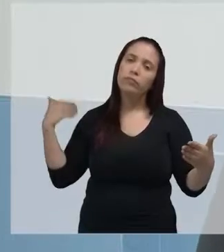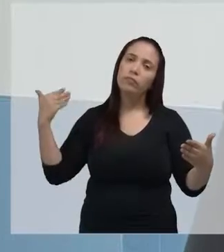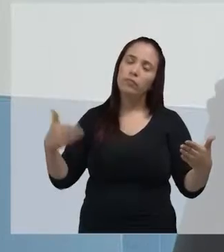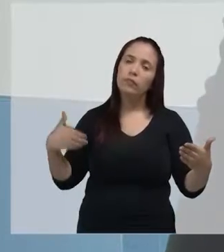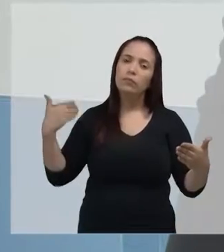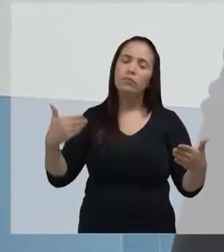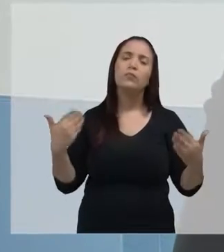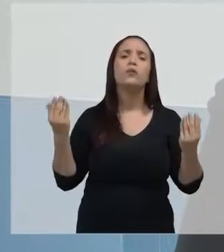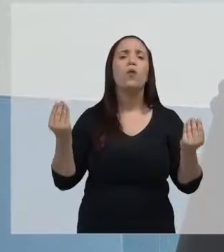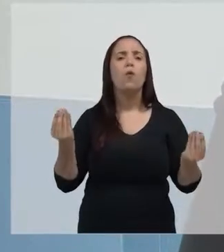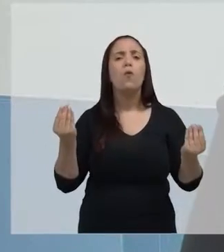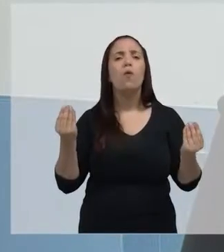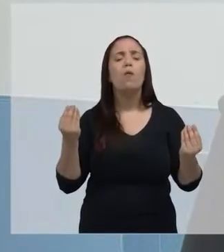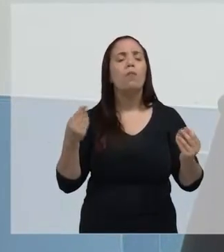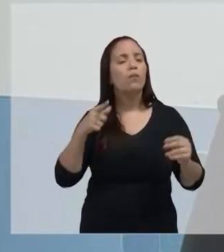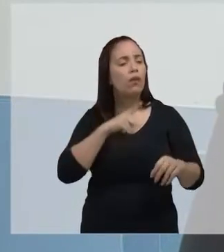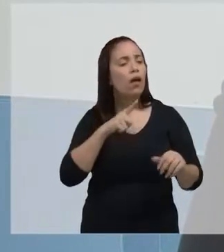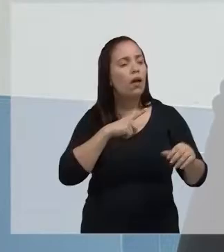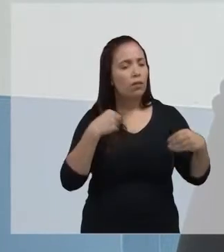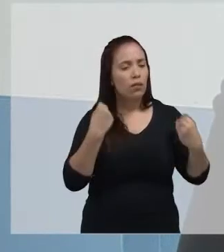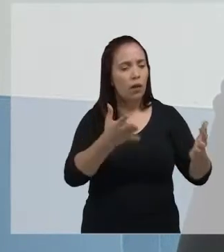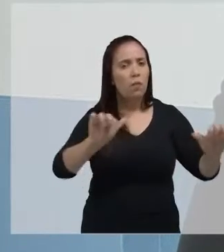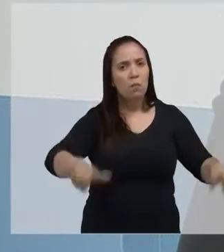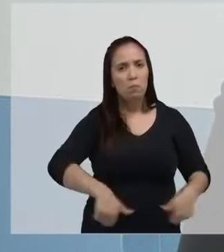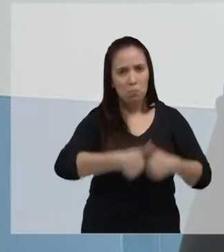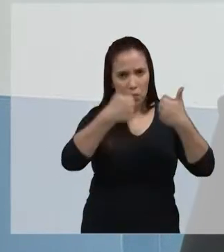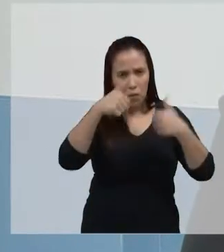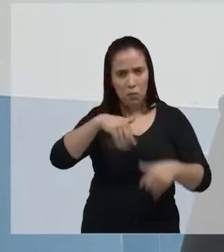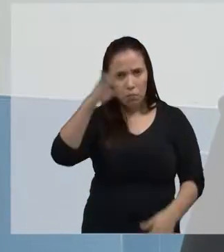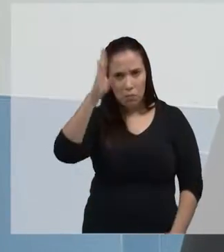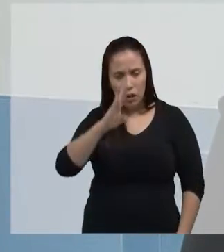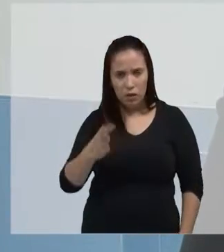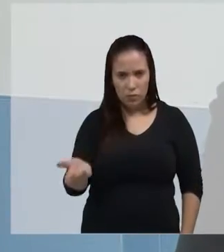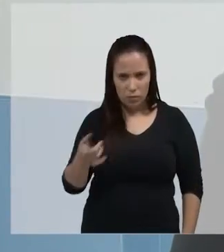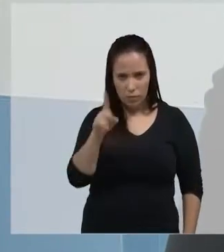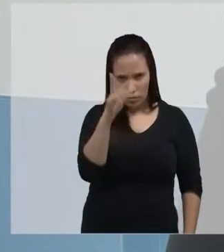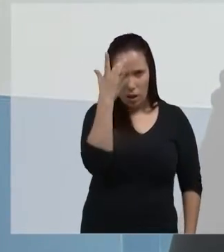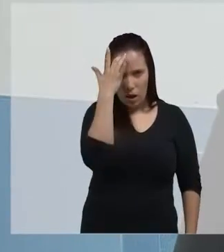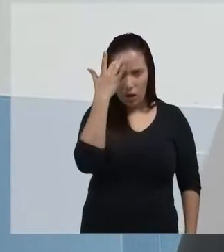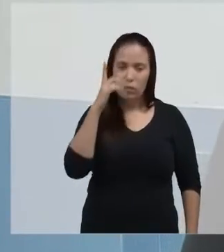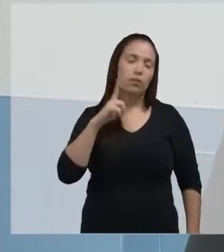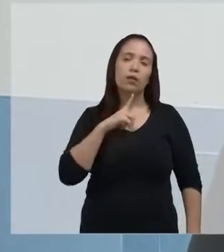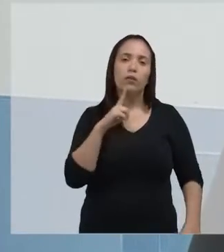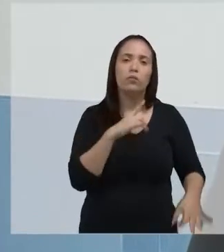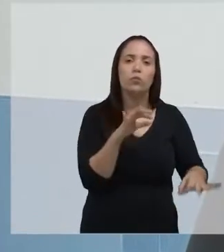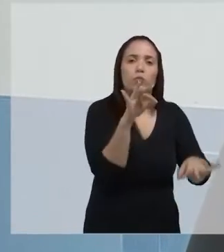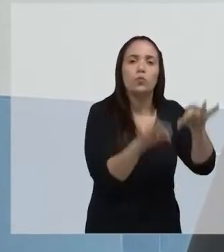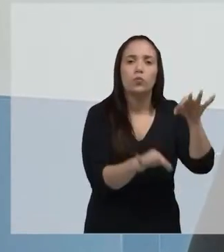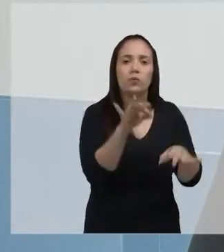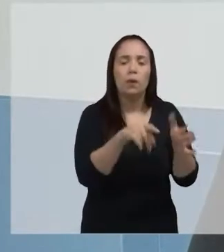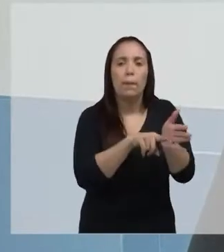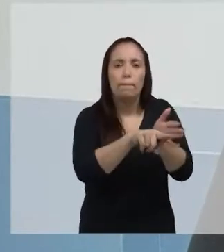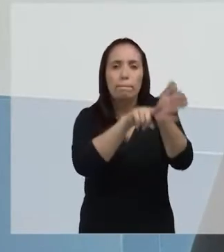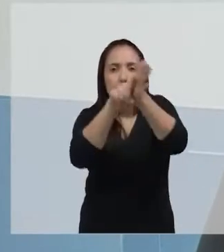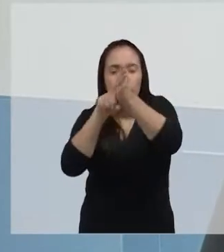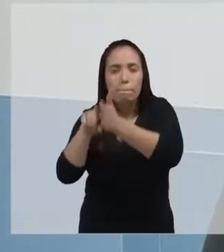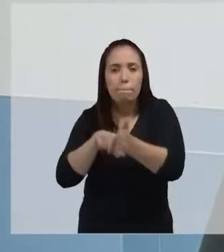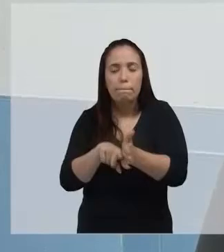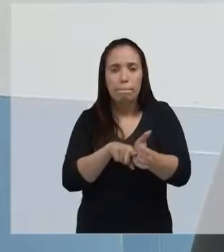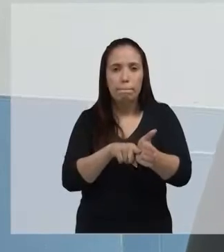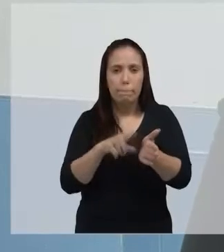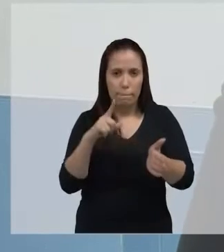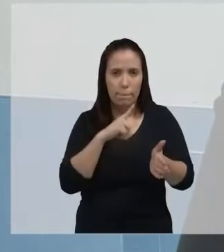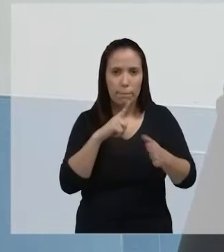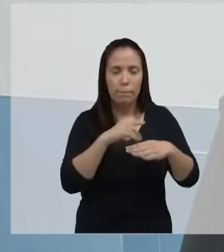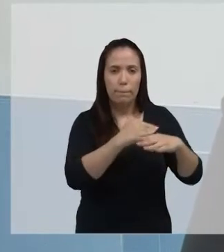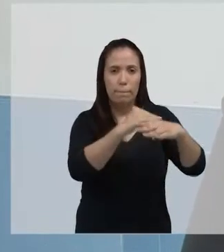se qual o benefício que trouxe para esse país? A gente acha que a justiça está mais justa, Luiz? A gente pode dizer isso? A gente acha a